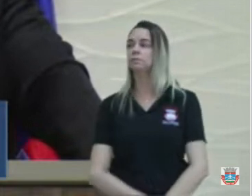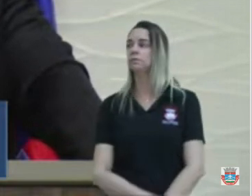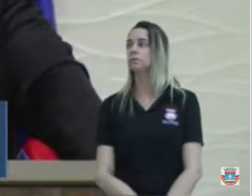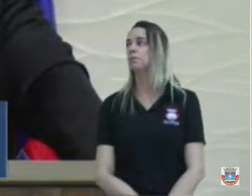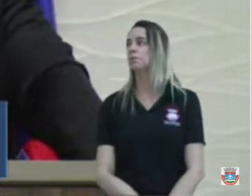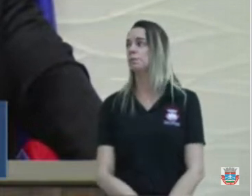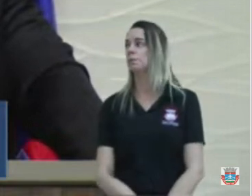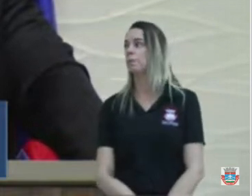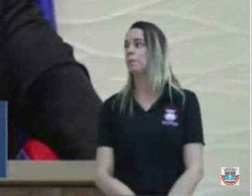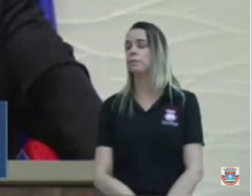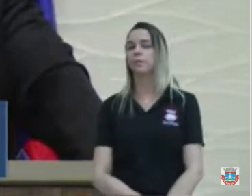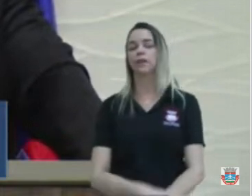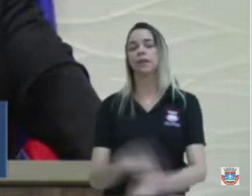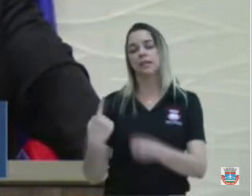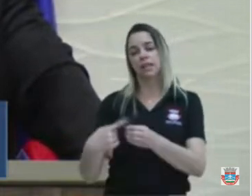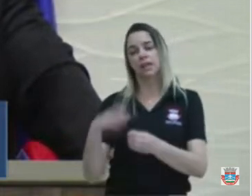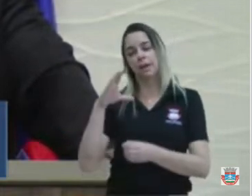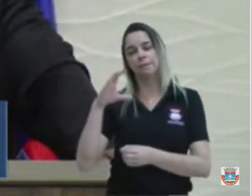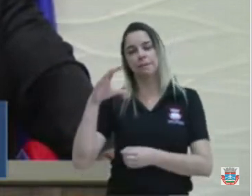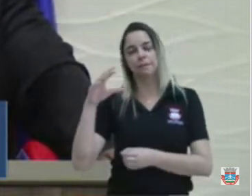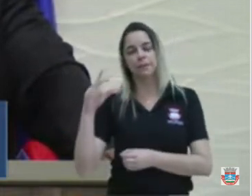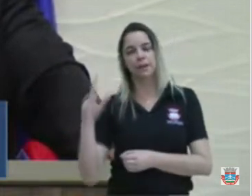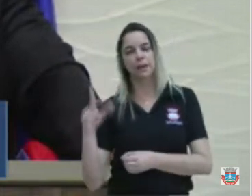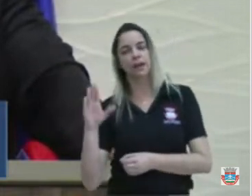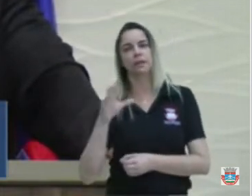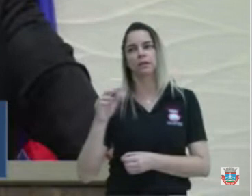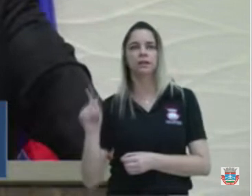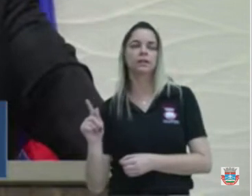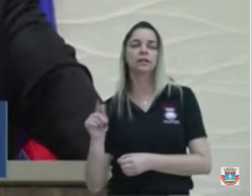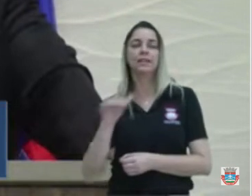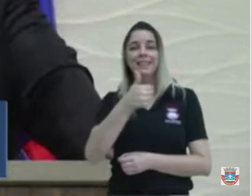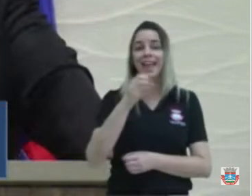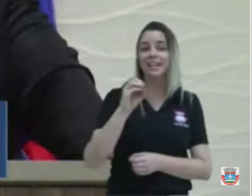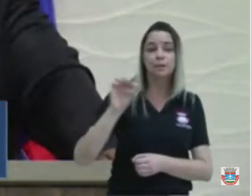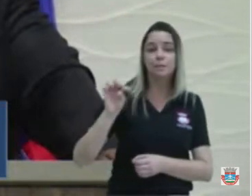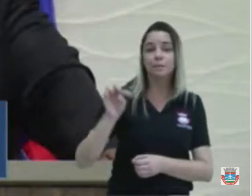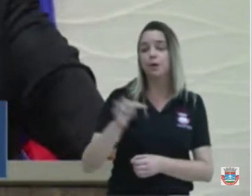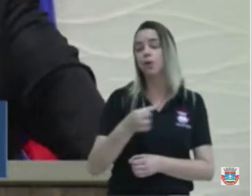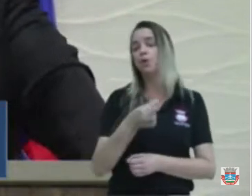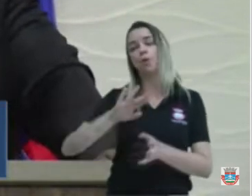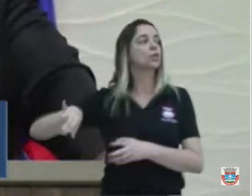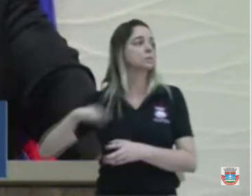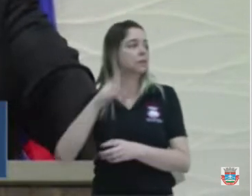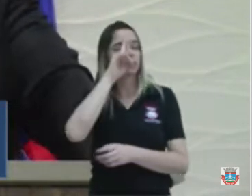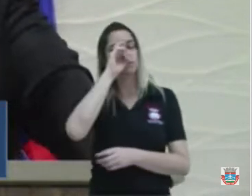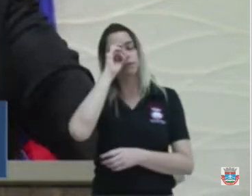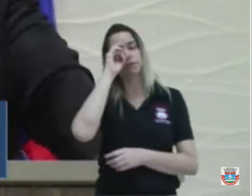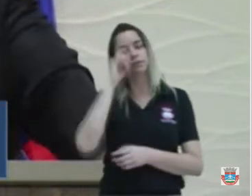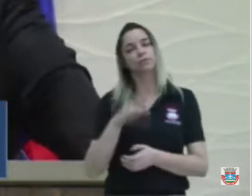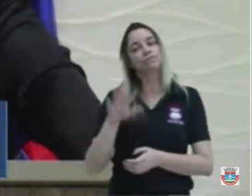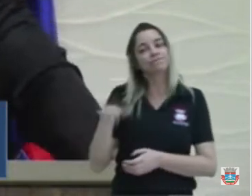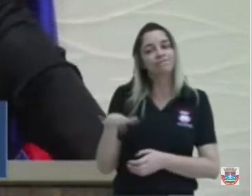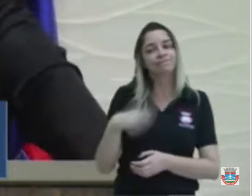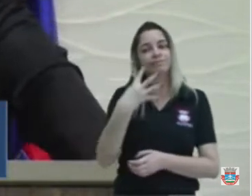Liguei para Campina Grande, fizeram o orçamento. 10 mil fora o hospital. Porque uma cirurgia dessa tem que passar no mínimo